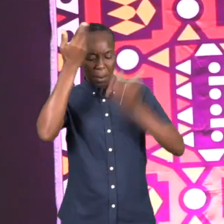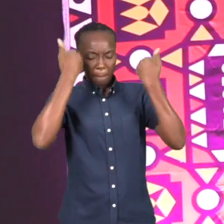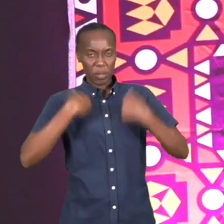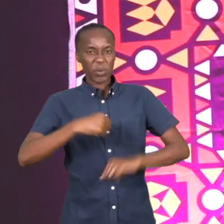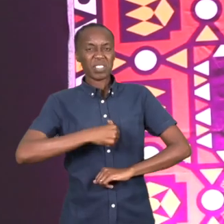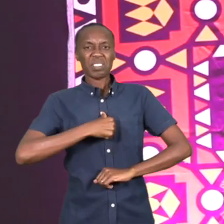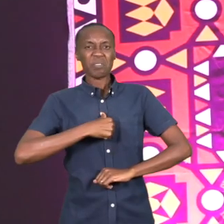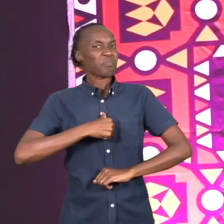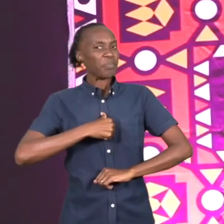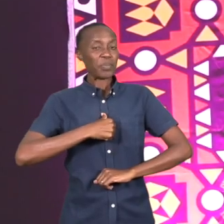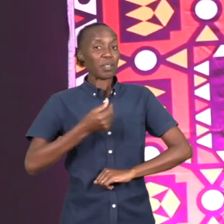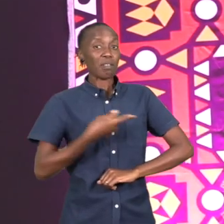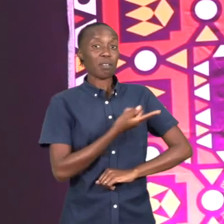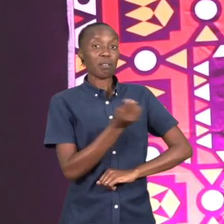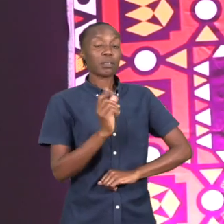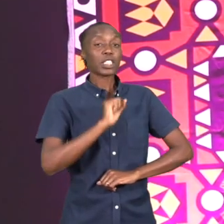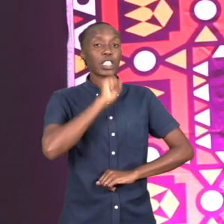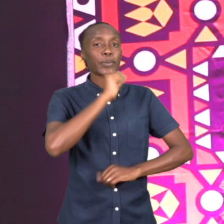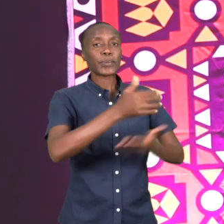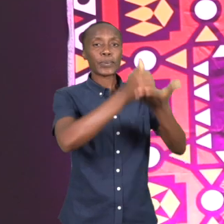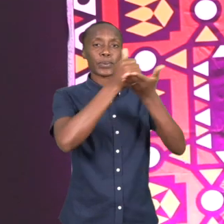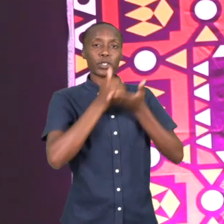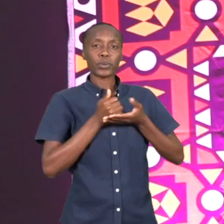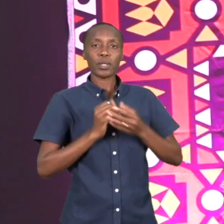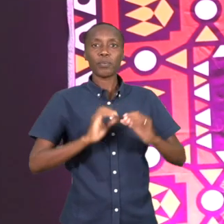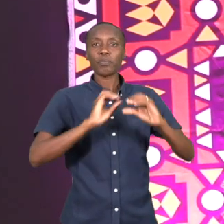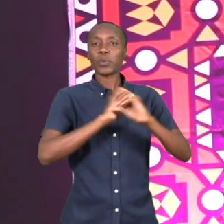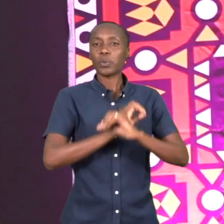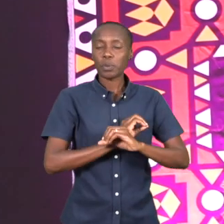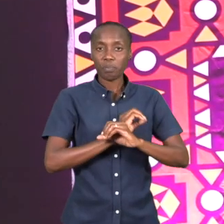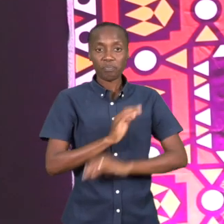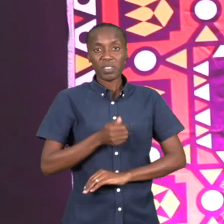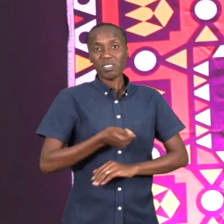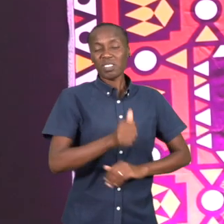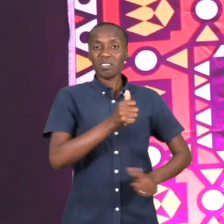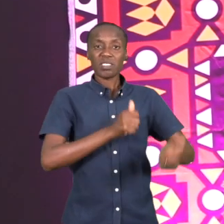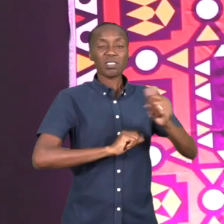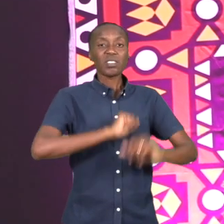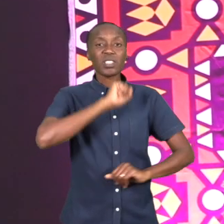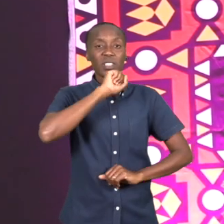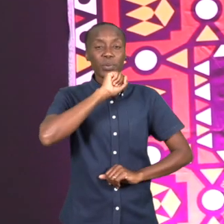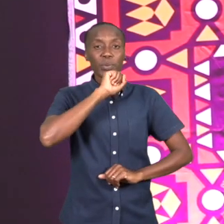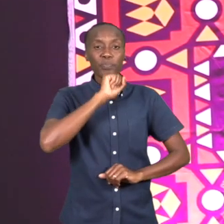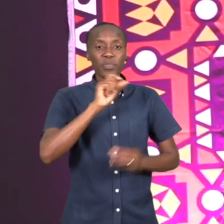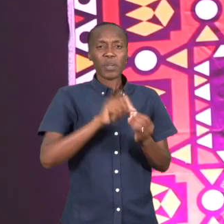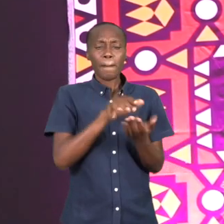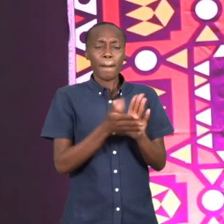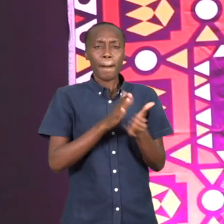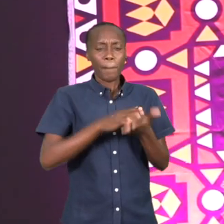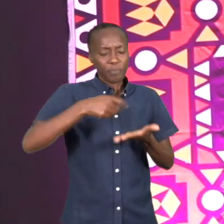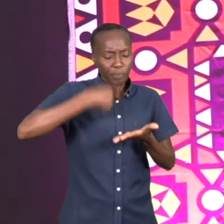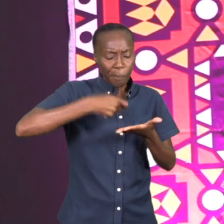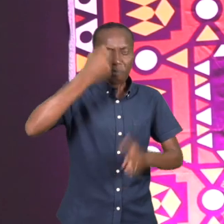necessidade do seu auxílio, por eles serem pessoas que têm até dificuldade em tirar o próprio prato da mesa.